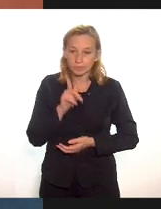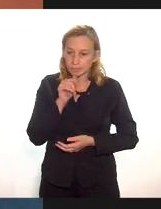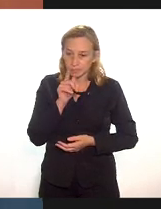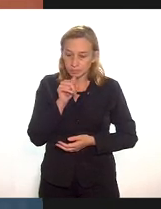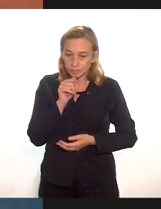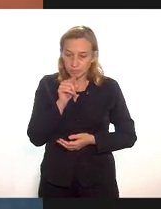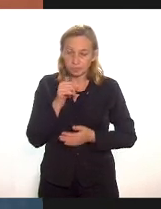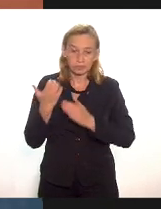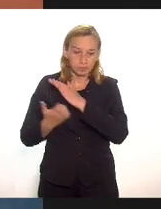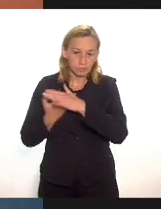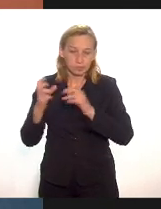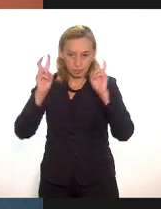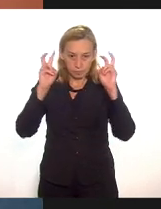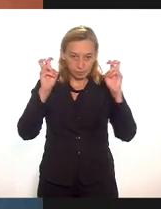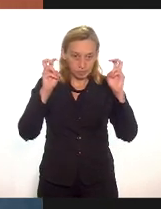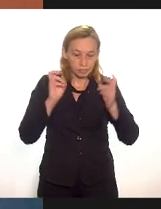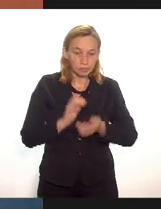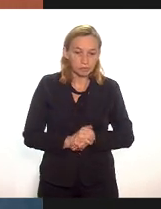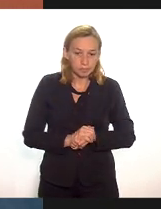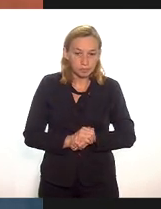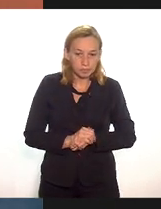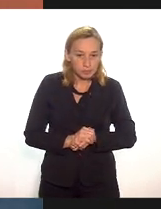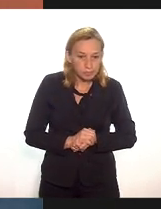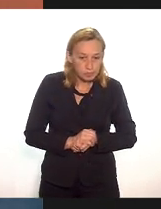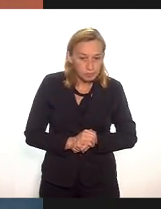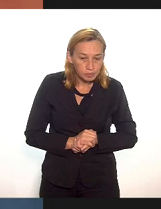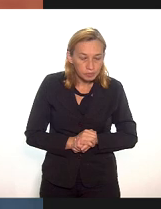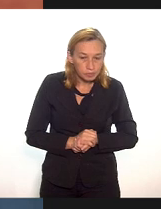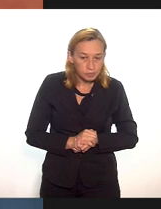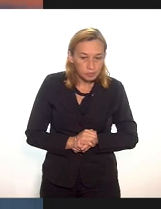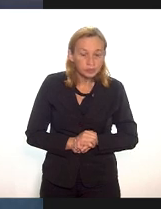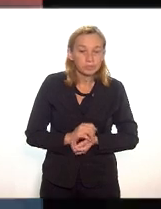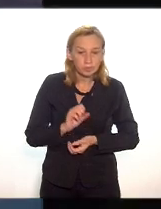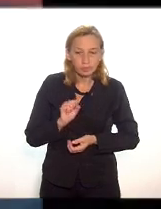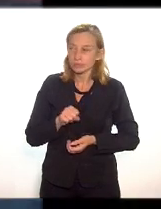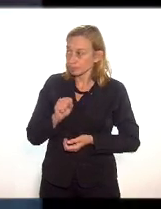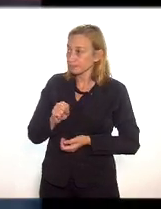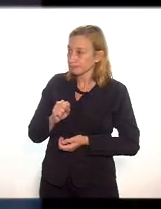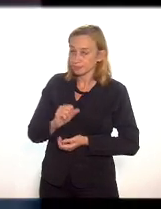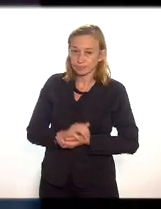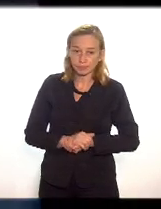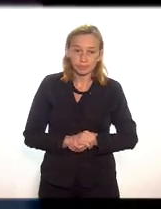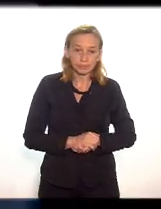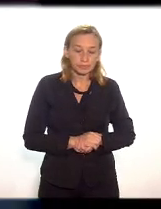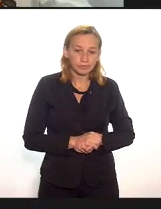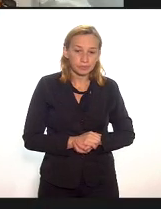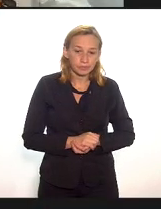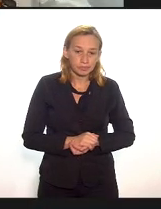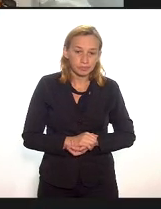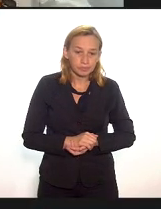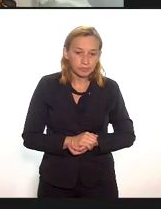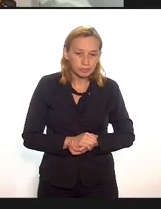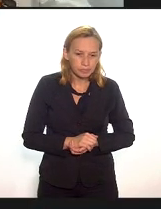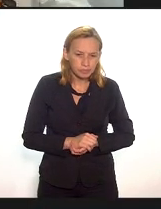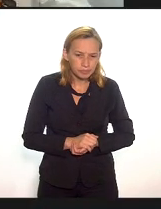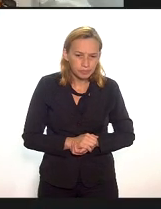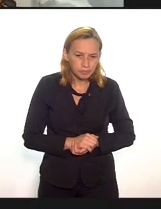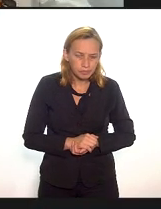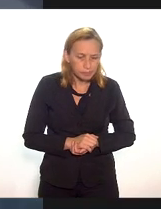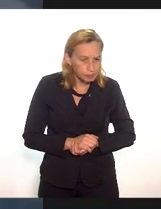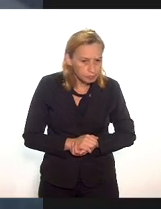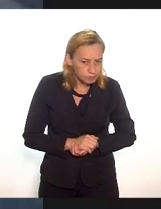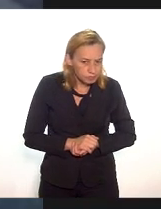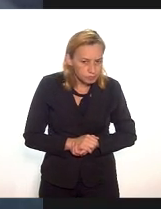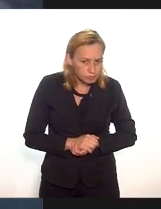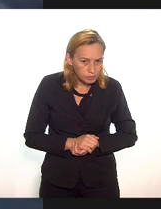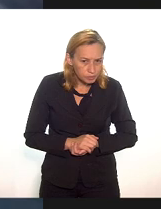potável que está entrando em escassez nesse nosso planeta. Sim, senhor. A água é a nova commodity